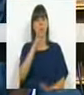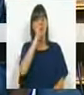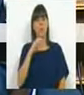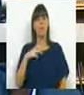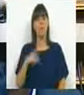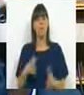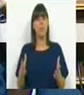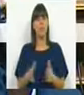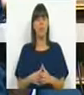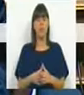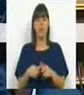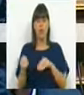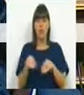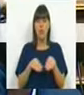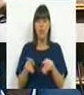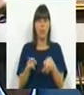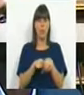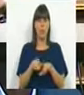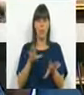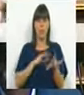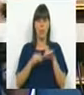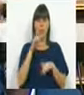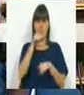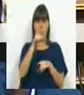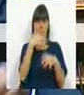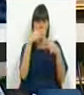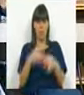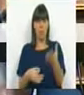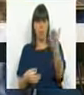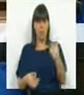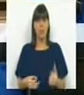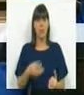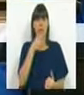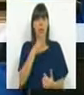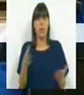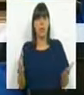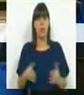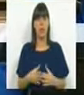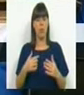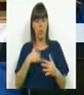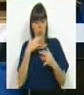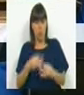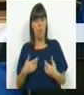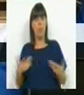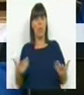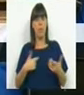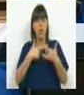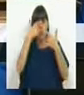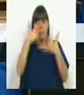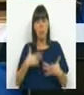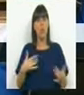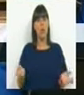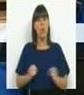Estado português. E jogo político, Sr. Deputado, foi aquilo que o senhor confirmou, aliás, dizendo-se, e eu confirmo, sem